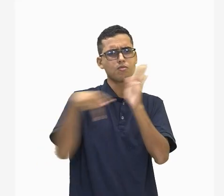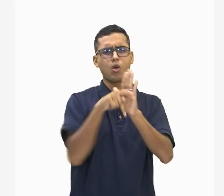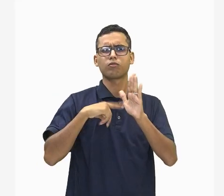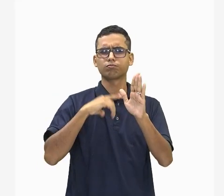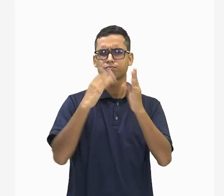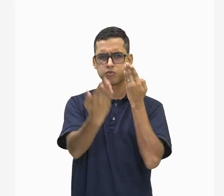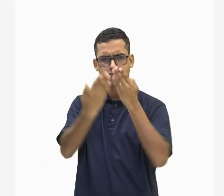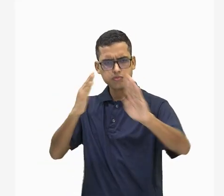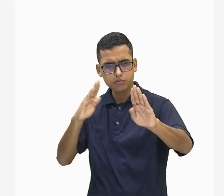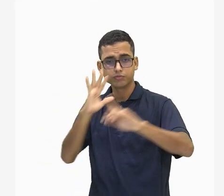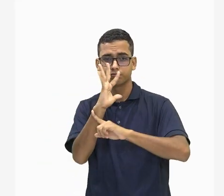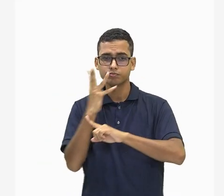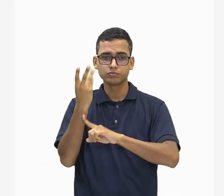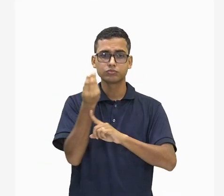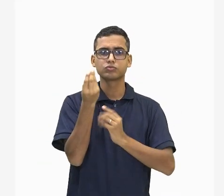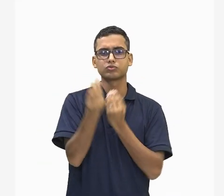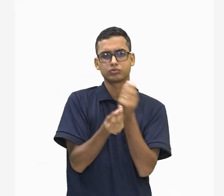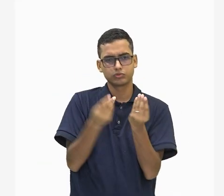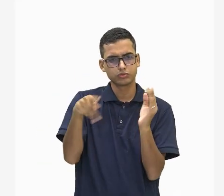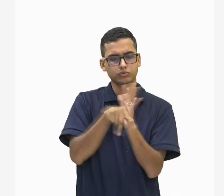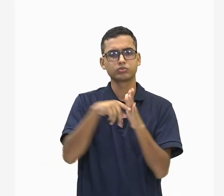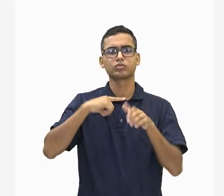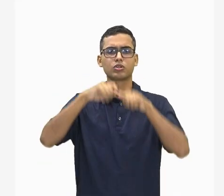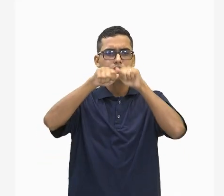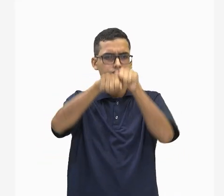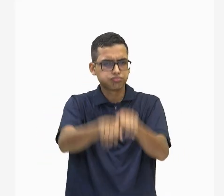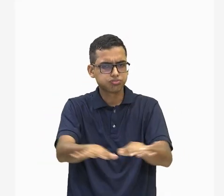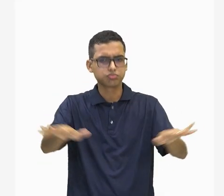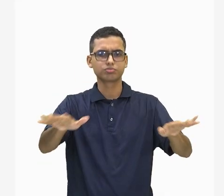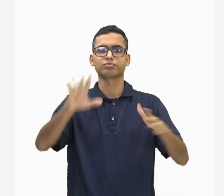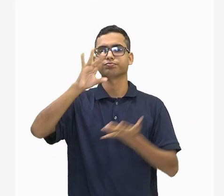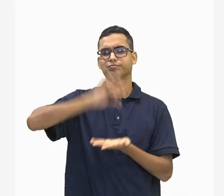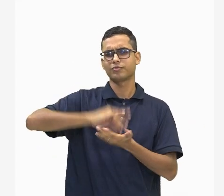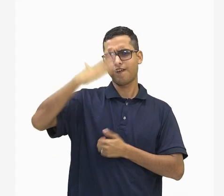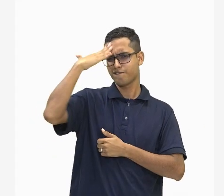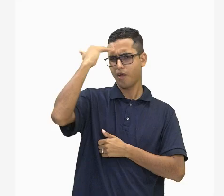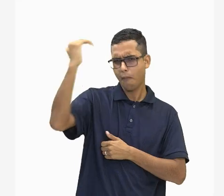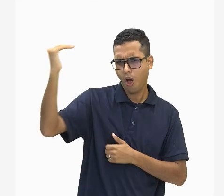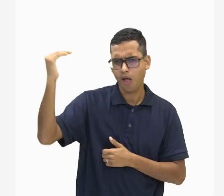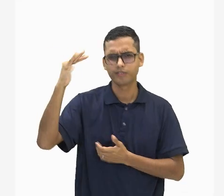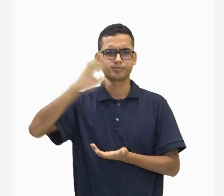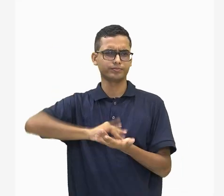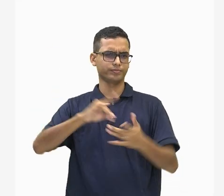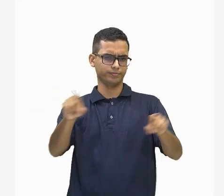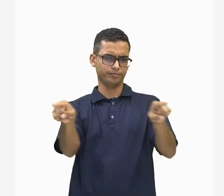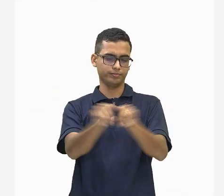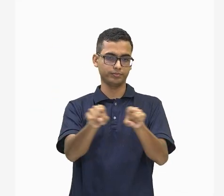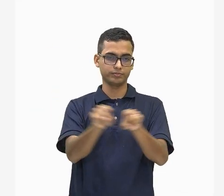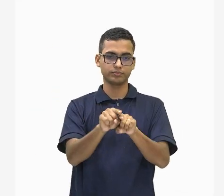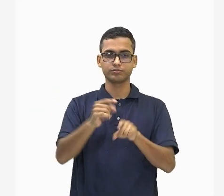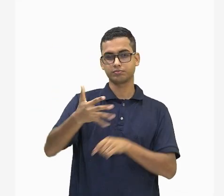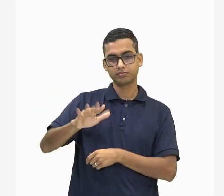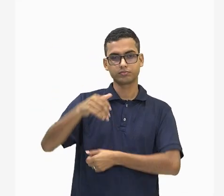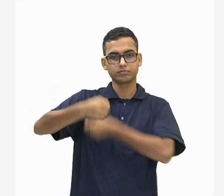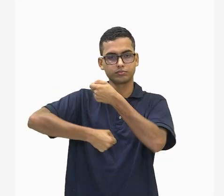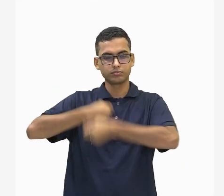passou a ser uma arte marcial mais difundida, ou seja, mais conhecida. Tá? Lá por volta